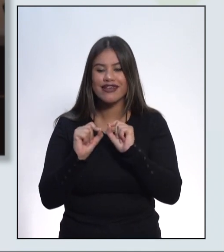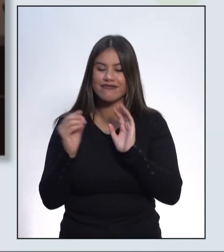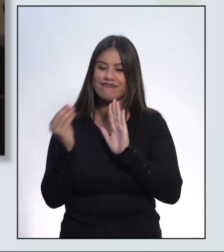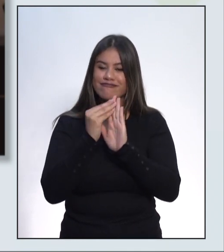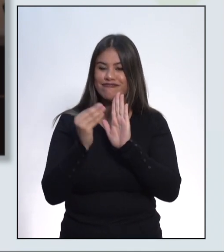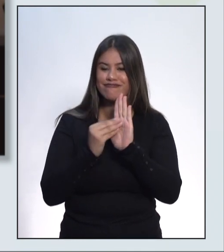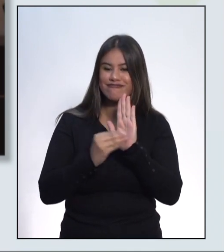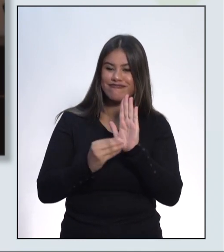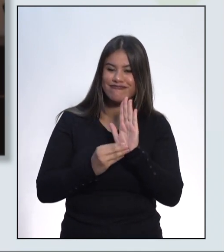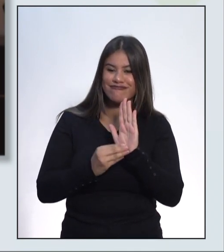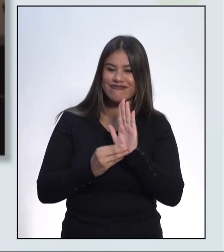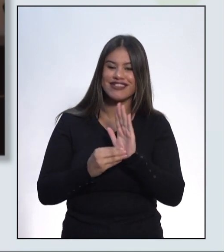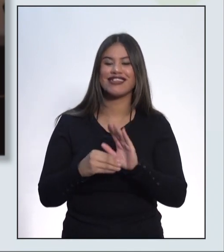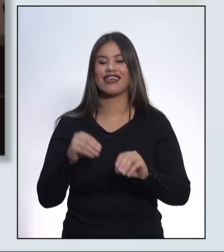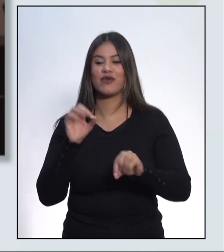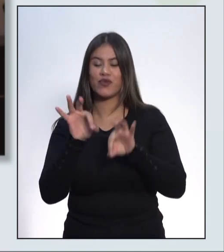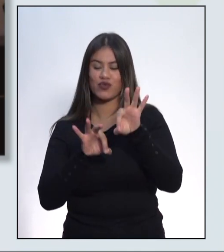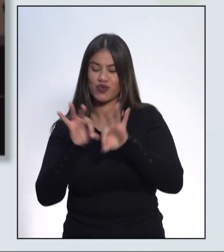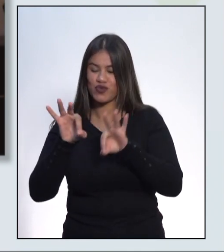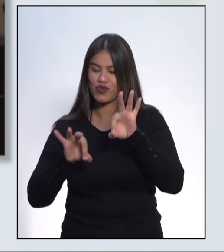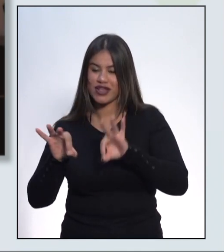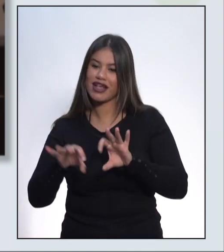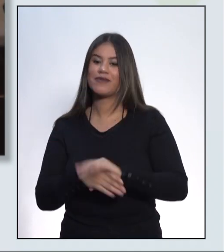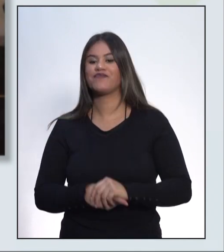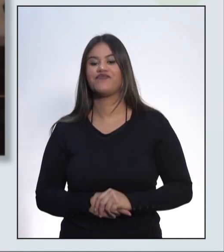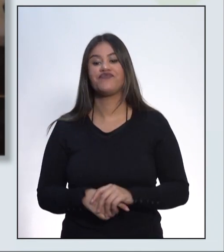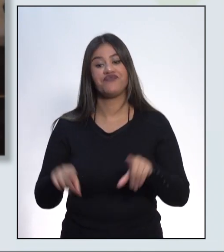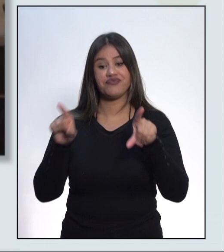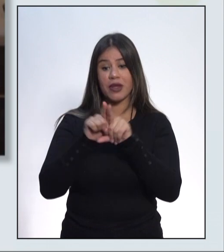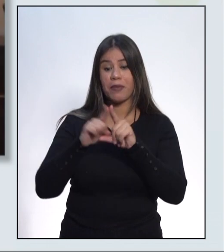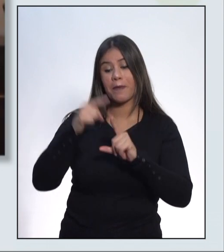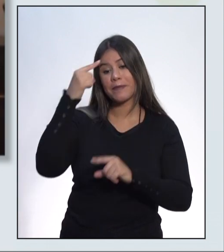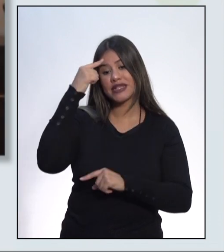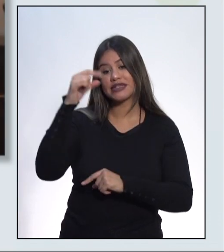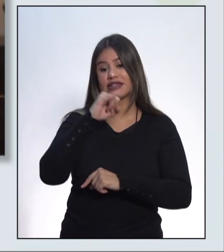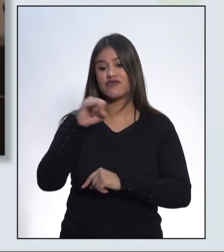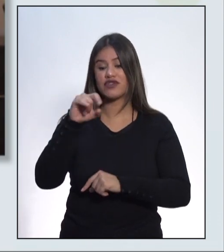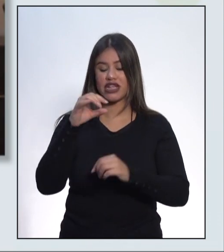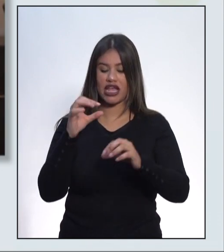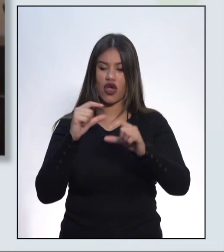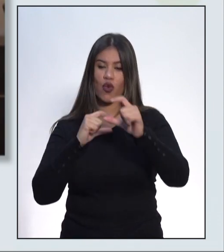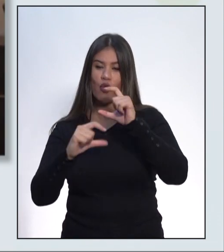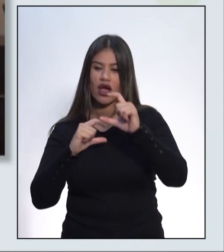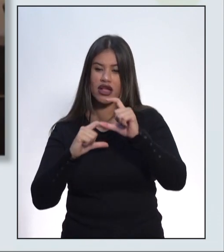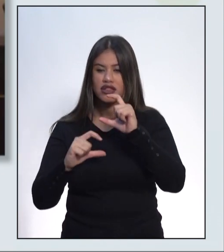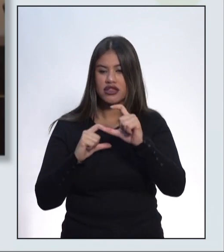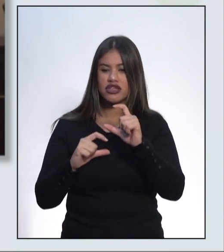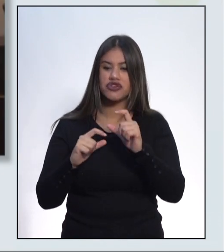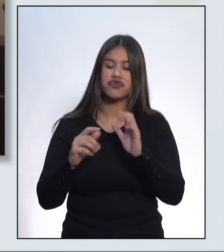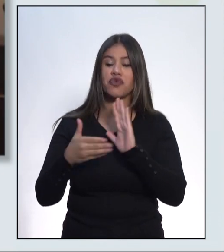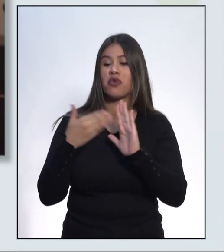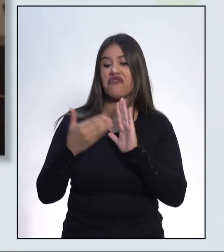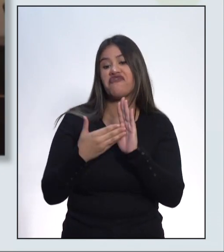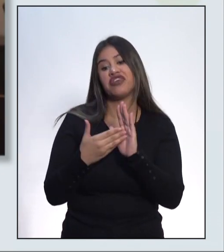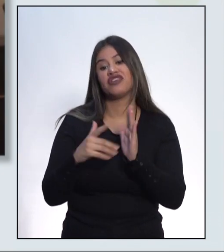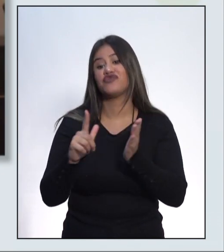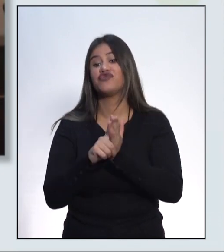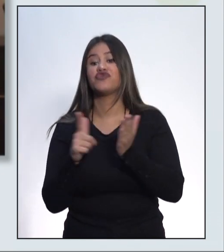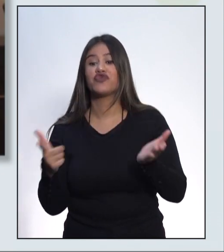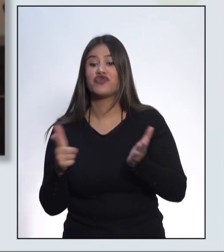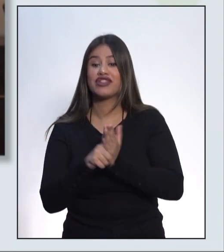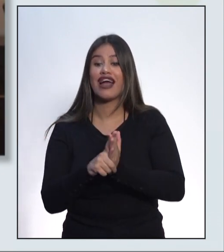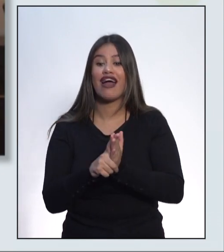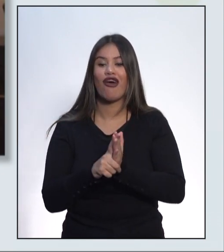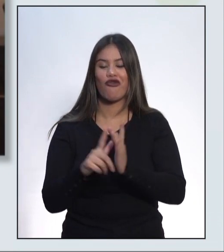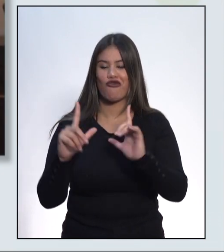no seu projeto. E também fico pensando se você fez uma história em quadrinho, ou se você fez uma revista, um jornal, ou escolheu tirar uma